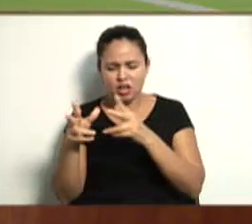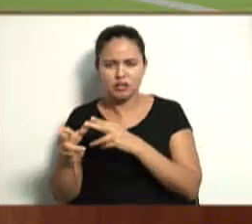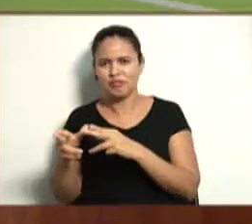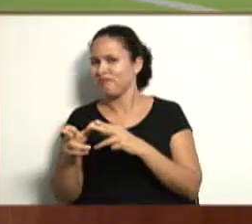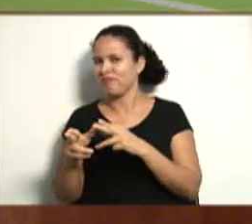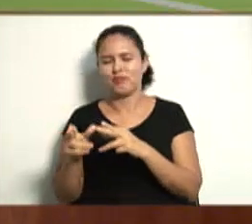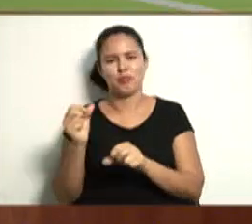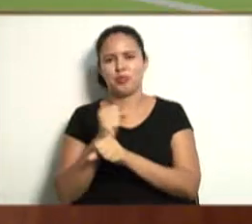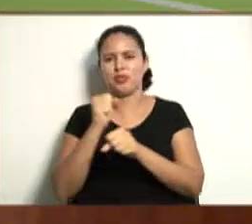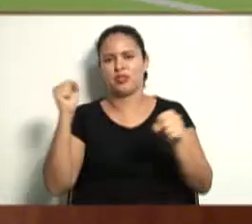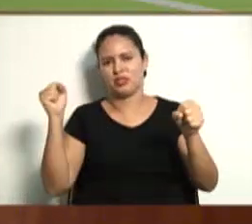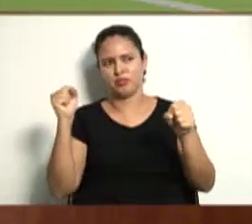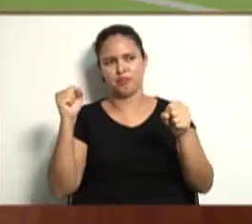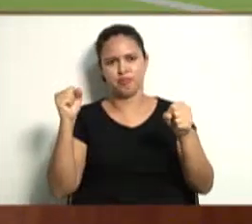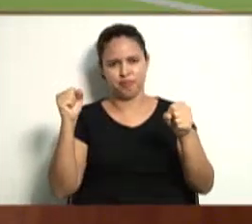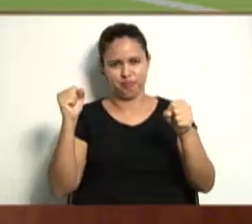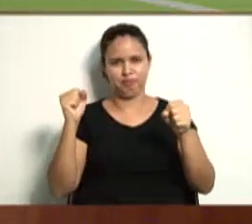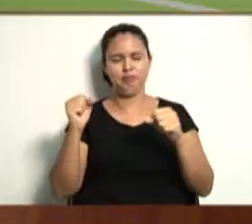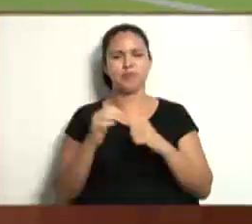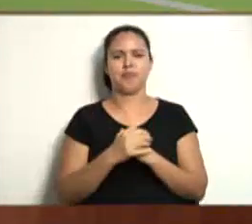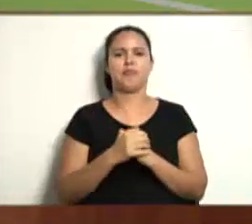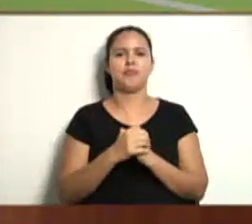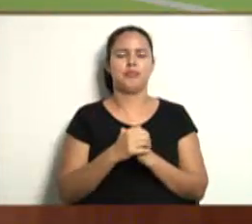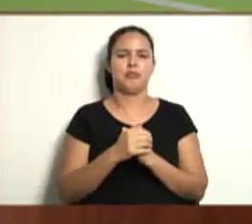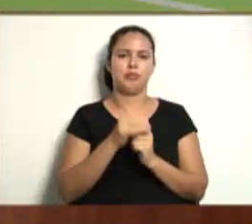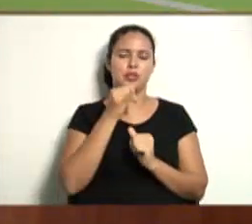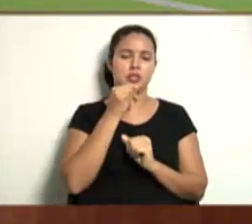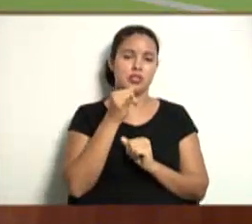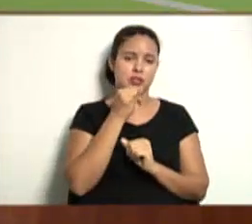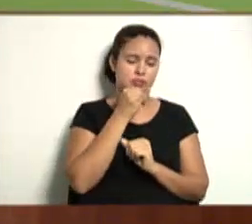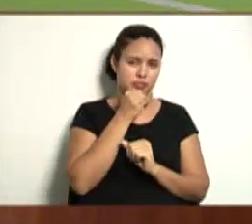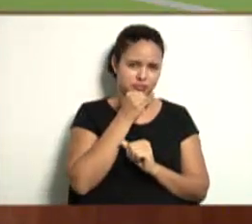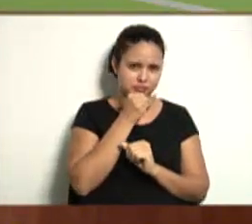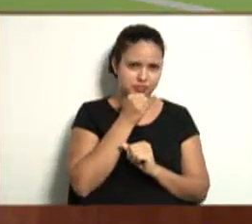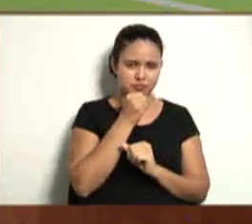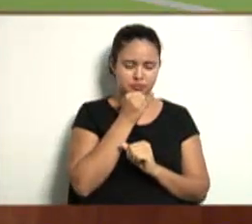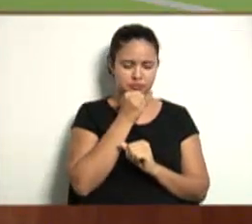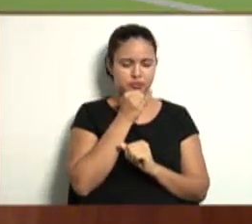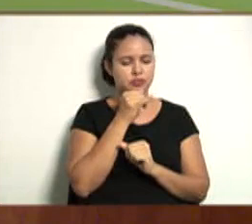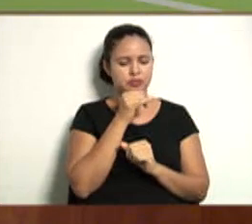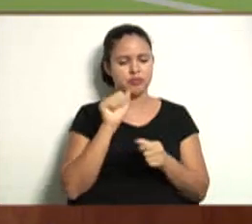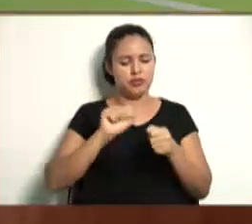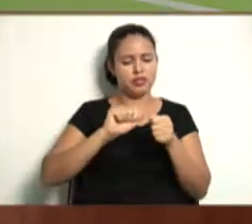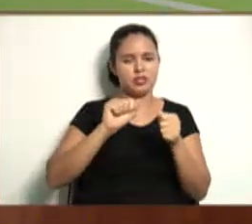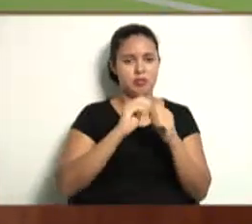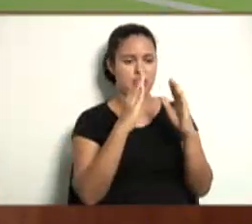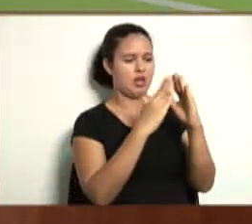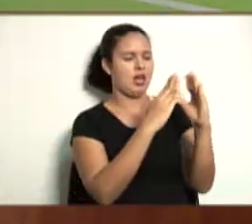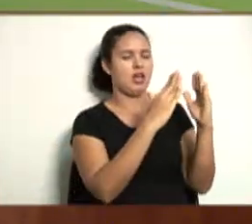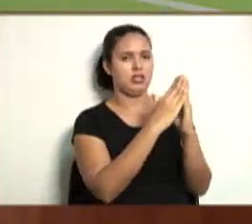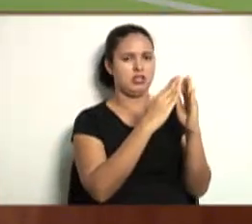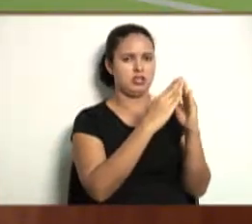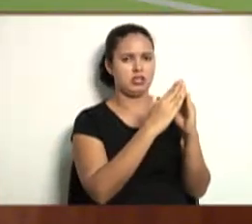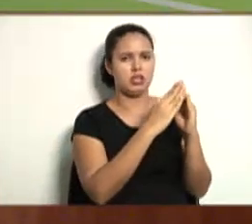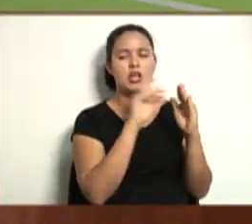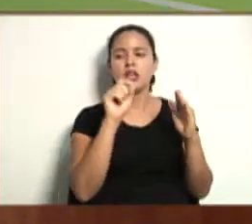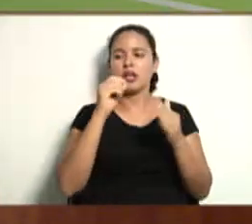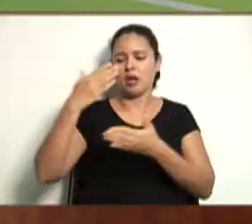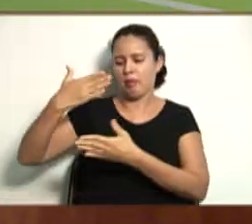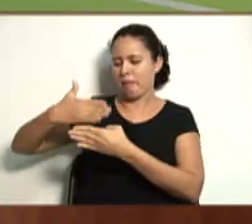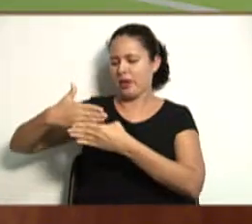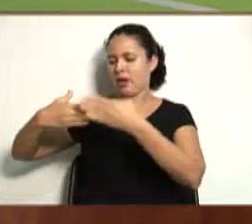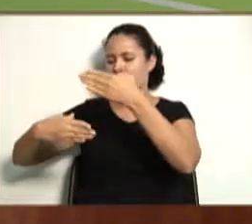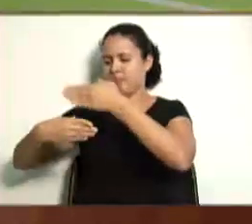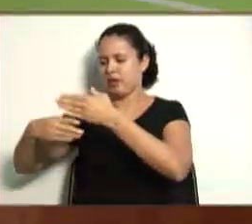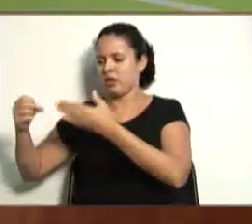trabalhar. Então, quem é que vai carregar? Vamos fazer uma casa. Quem é que vai carregar o tijolo? Quem é